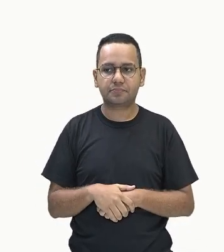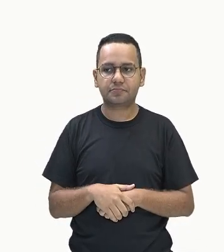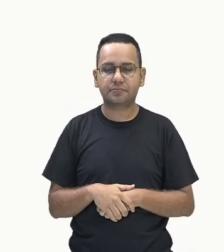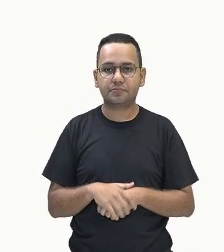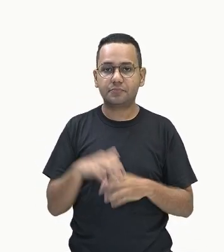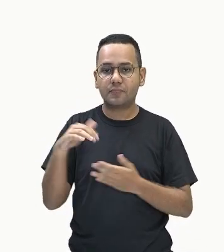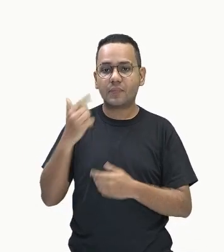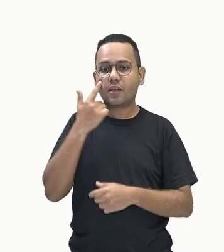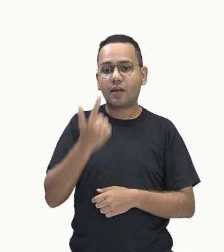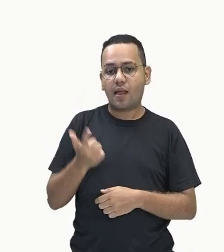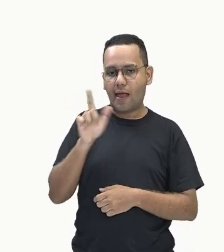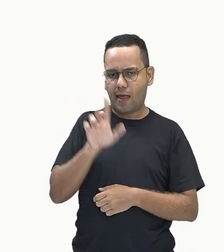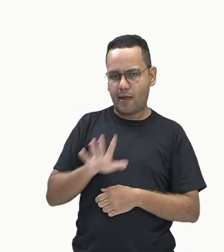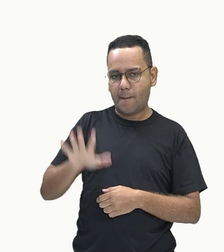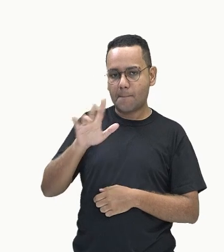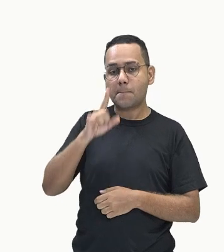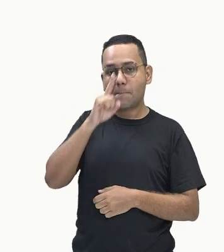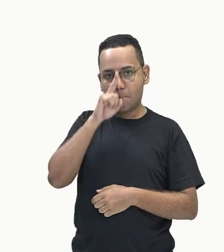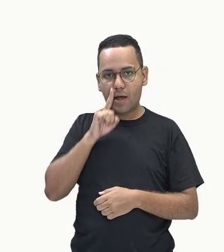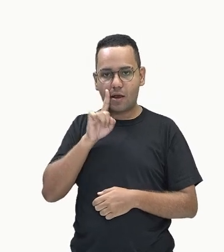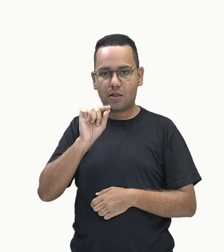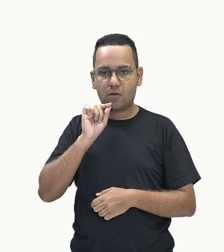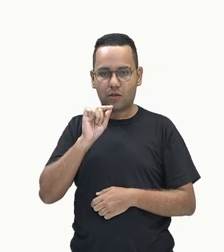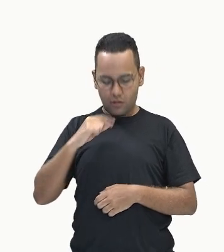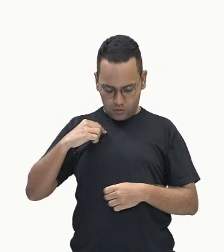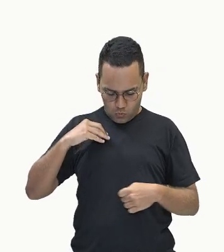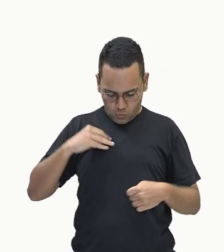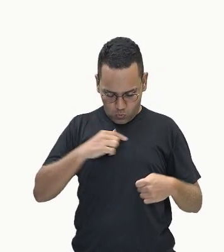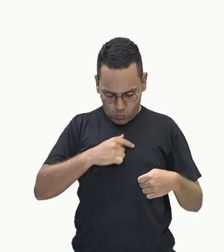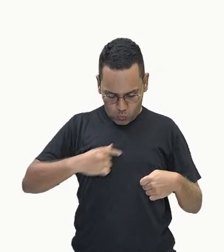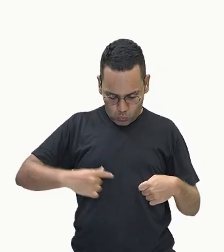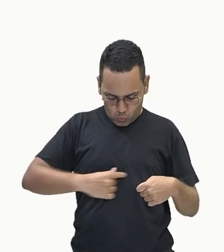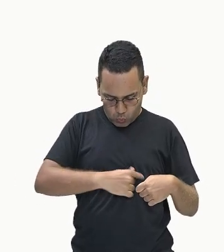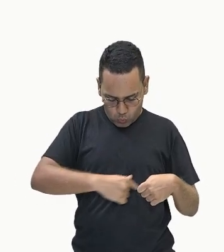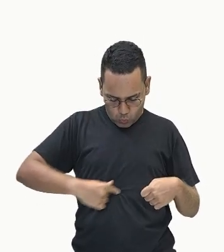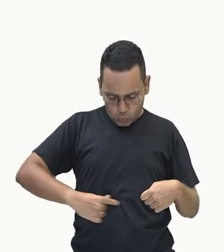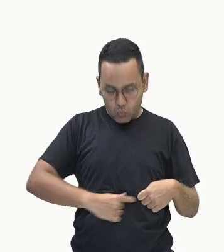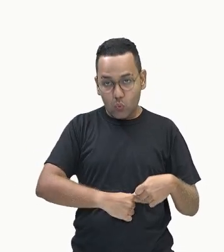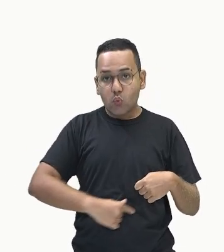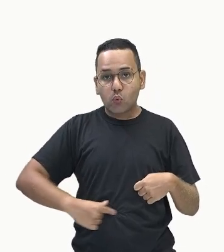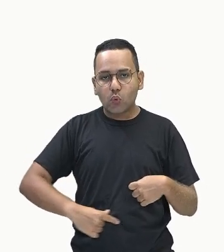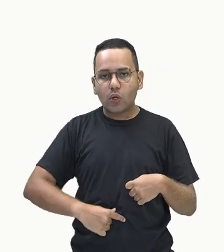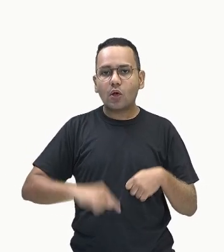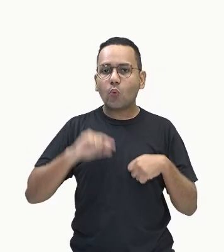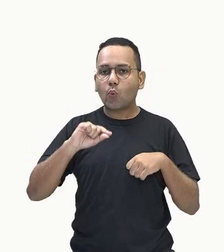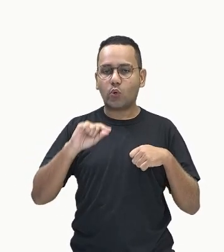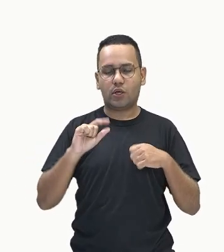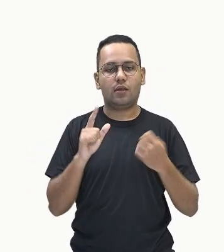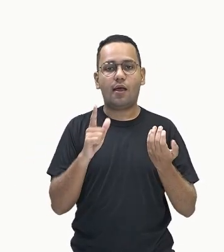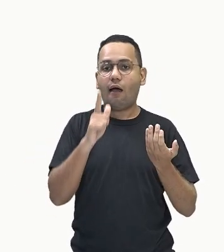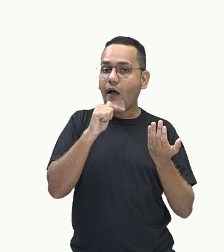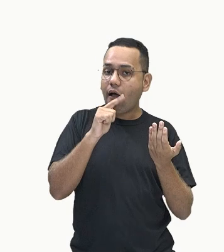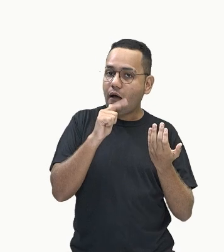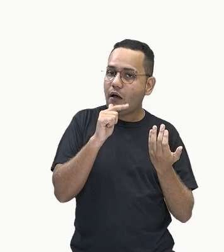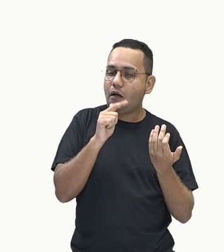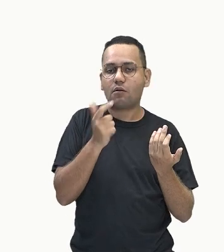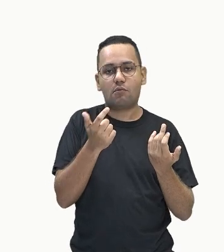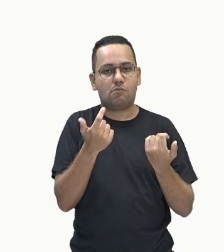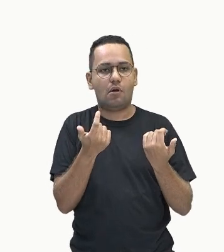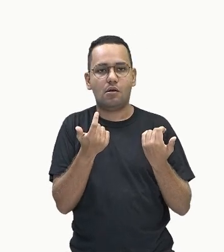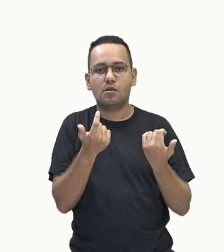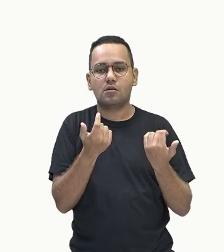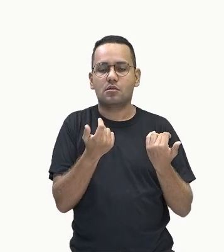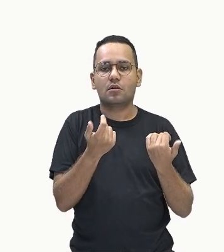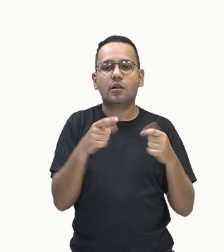intestino. Eu não sei se vocês sabem, mas o intestino é responsável por absorver grande quantidade de água e também nutrientes